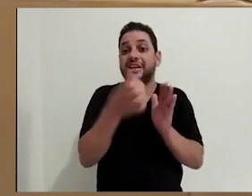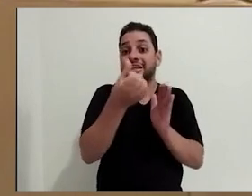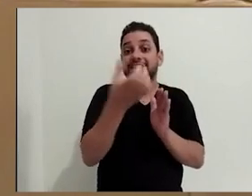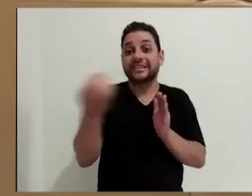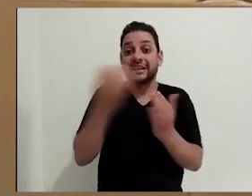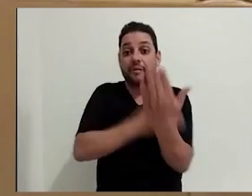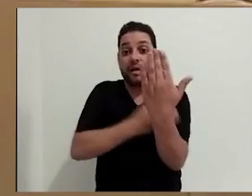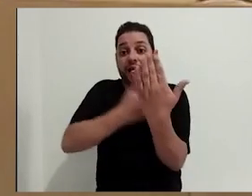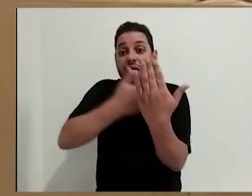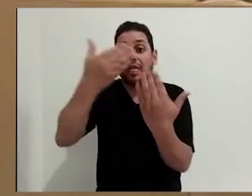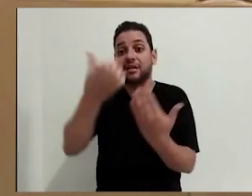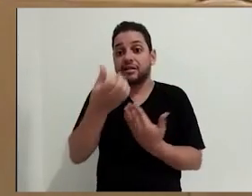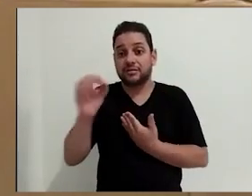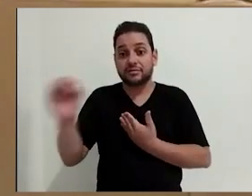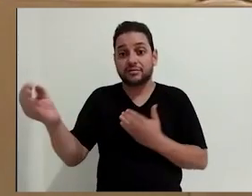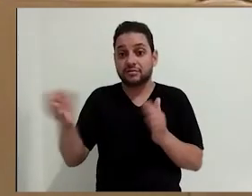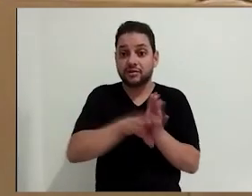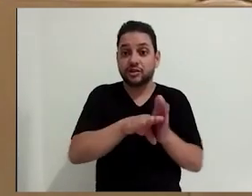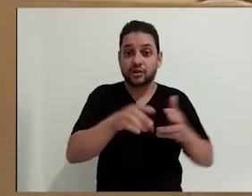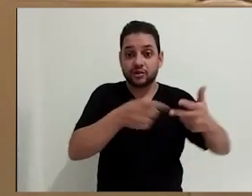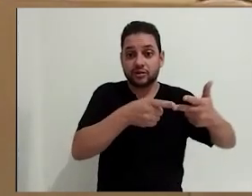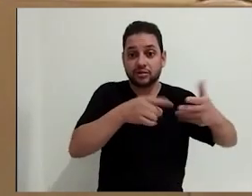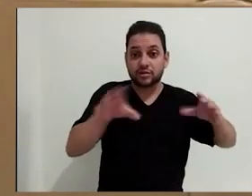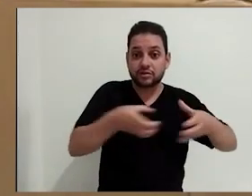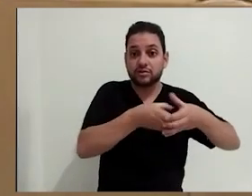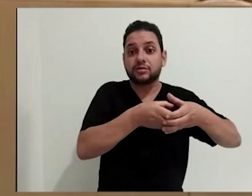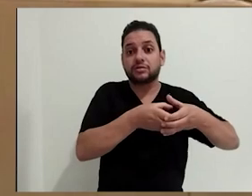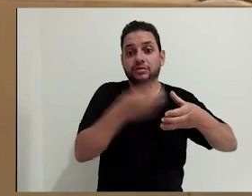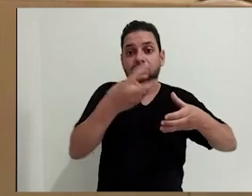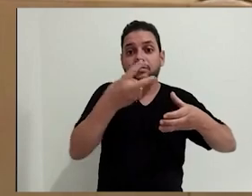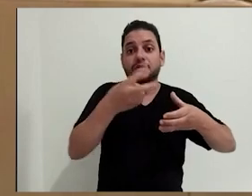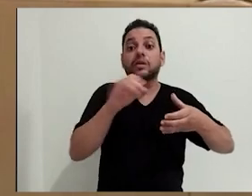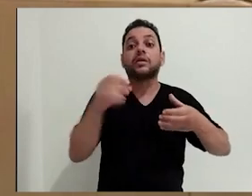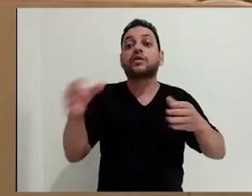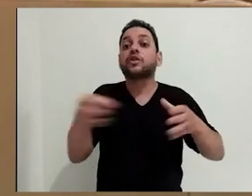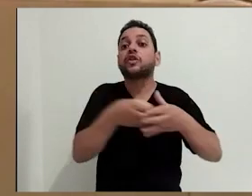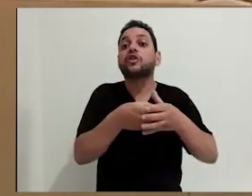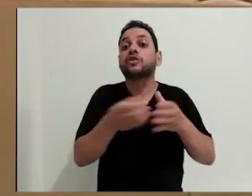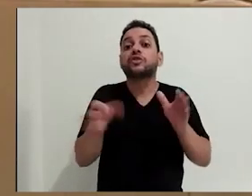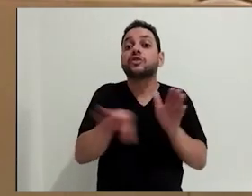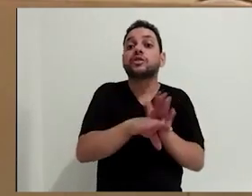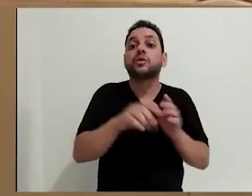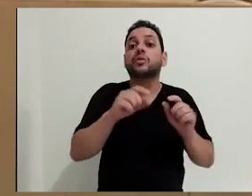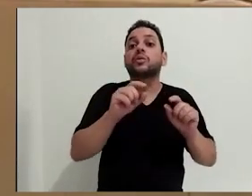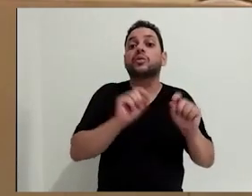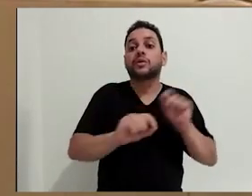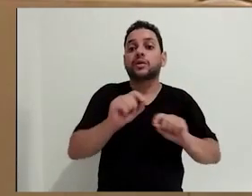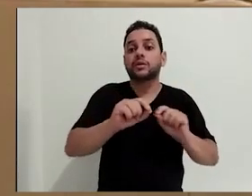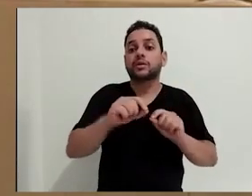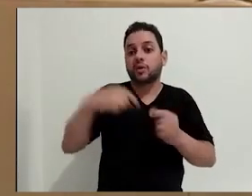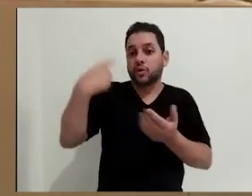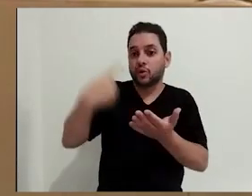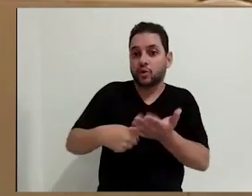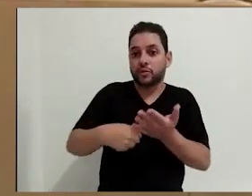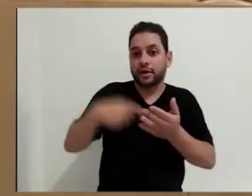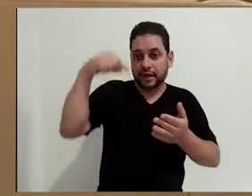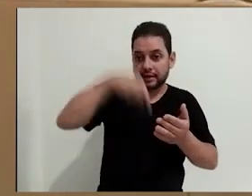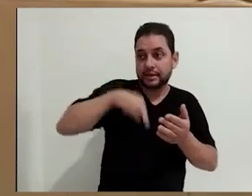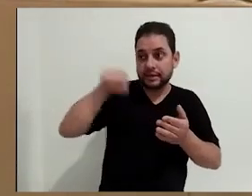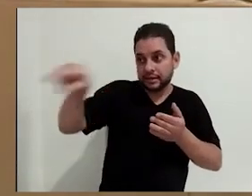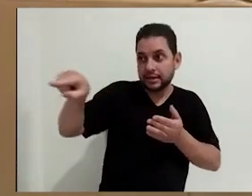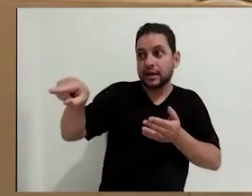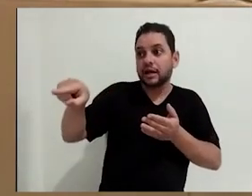A primeira coisa é que os processos só vêm para o núcleo se as duas partes concordam com a remessa do processo na origem.